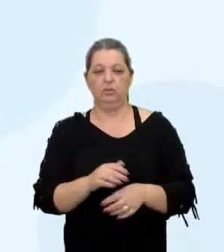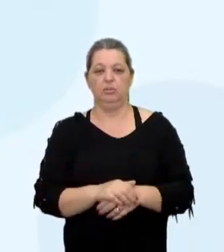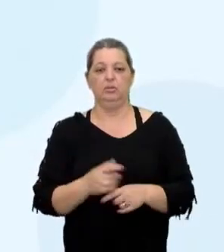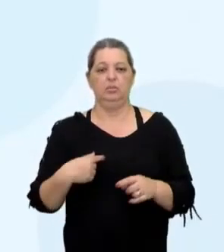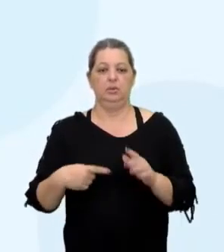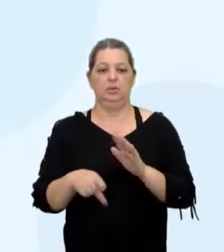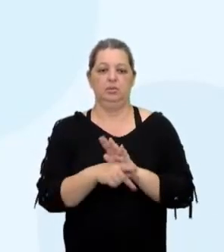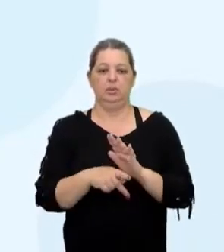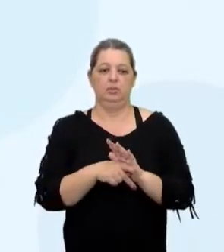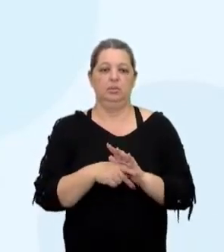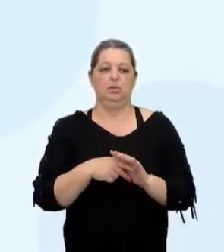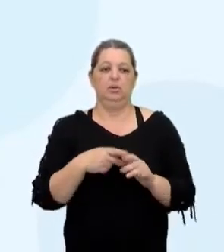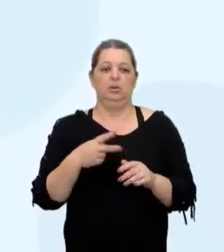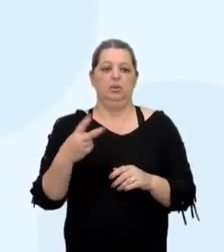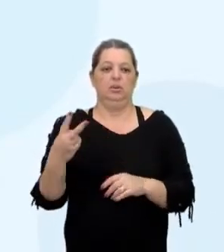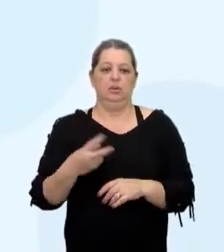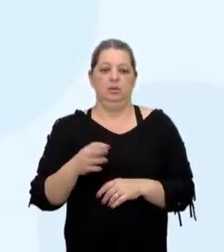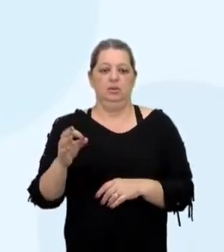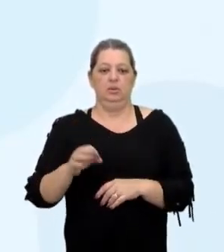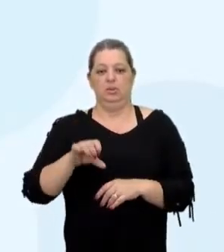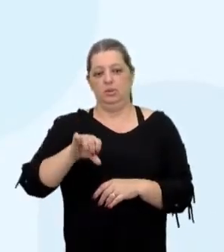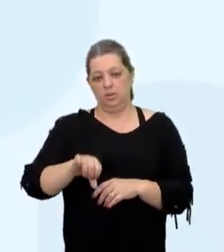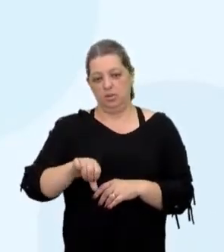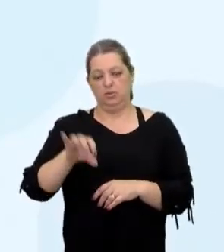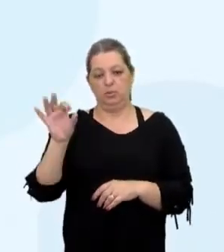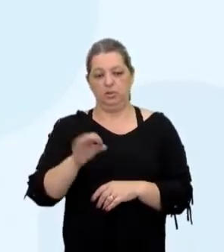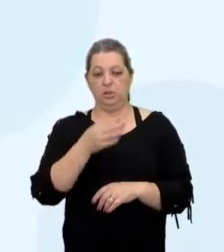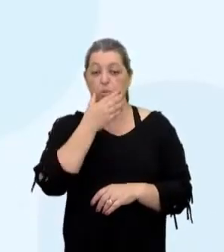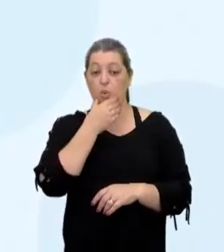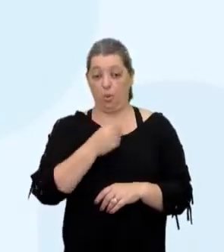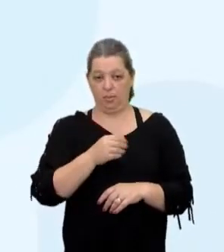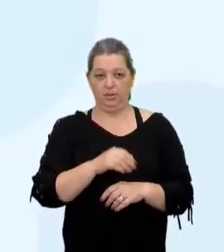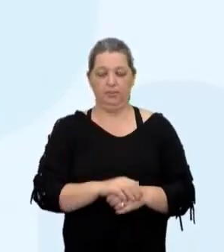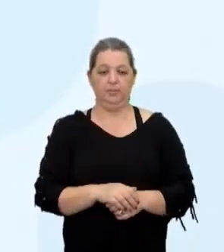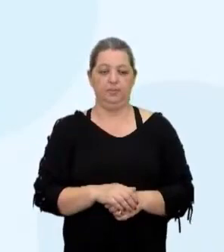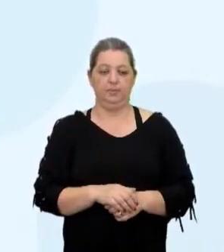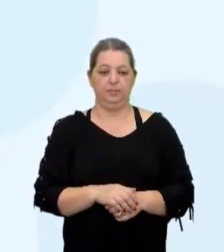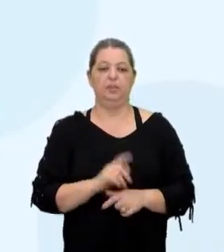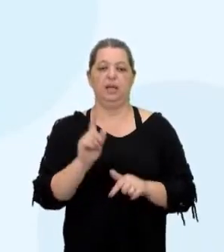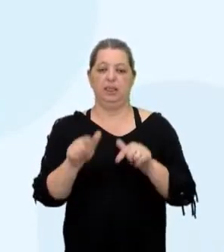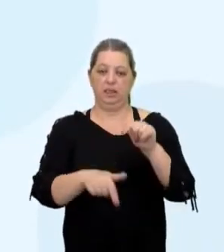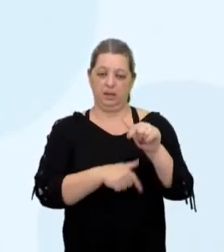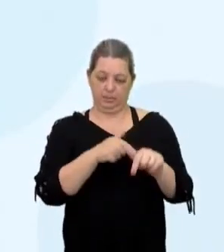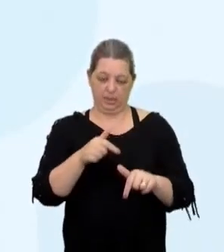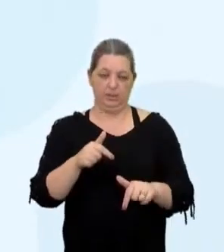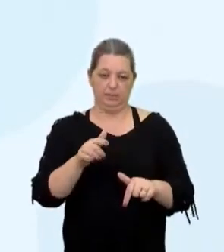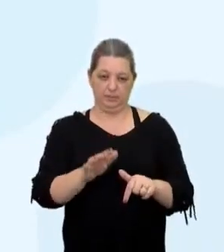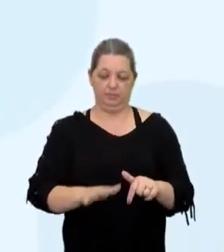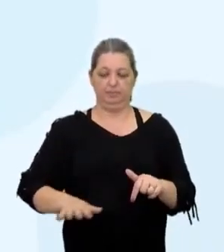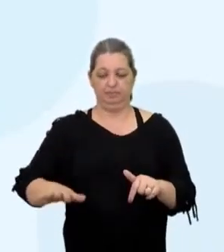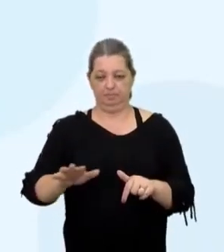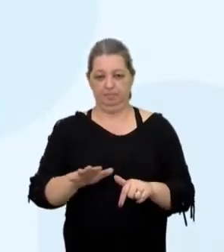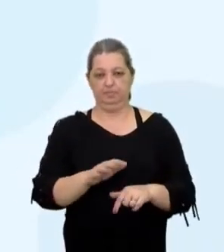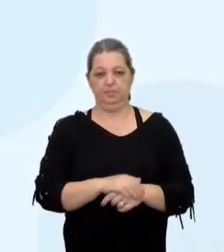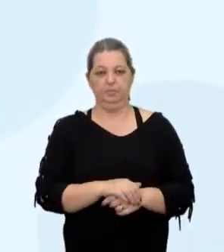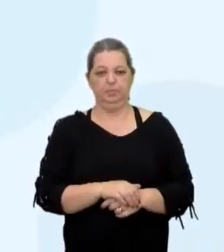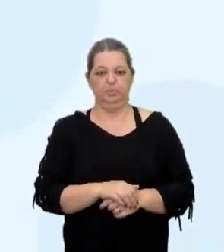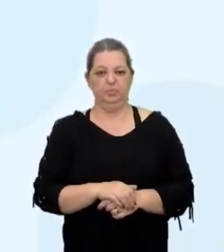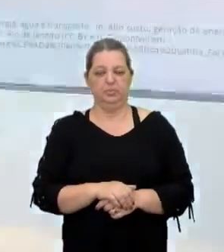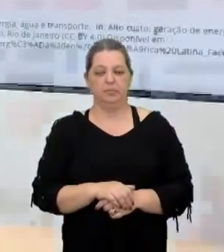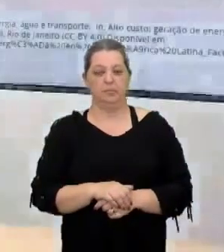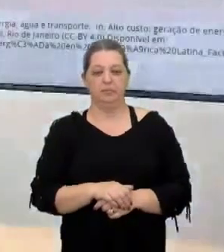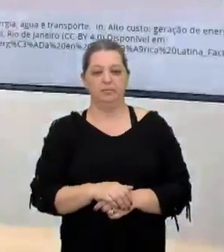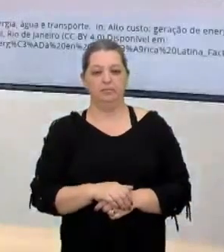energia, água e transporte de mulheres, 9% de homens, né, que trabalham nesses setores aí. Certo, pessoal?